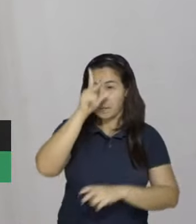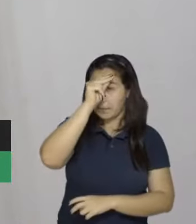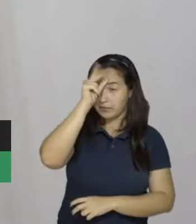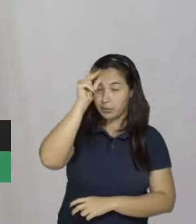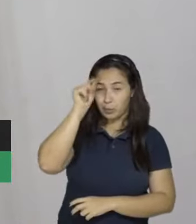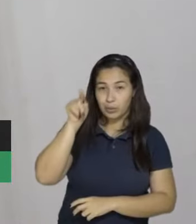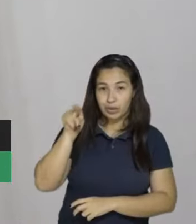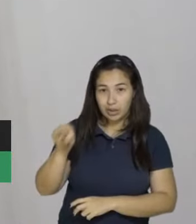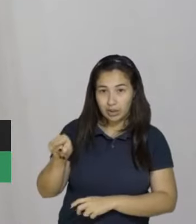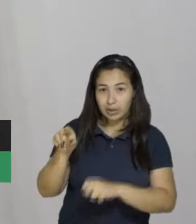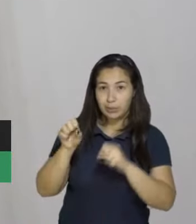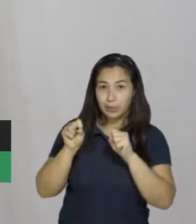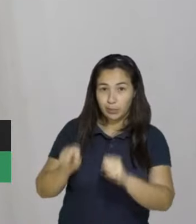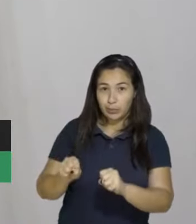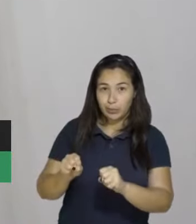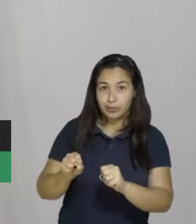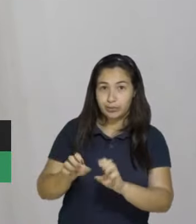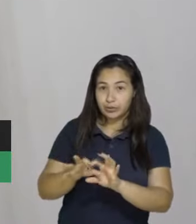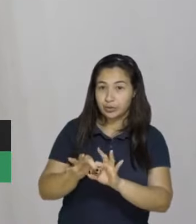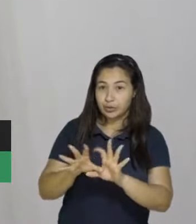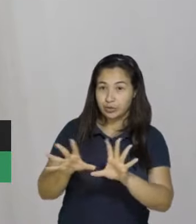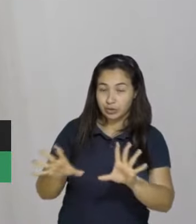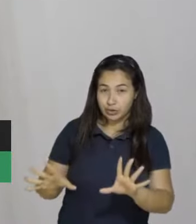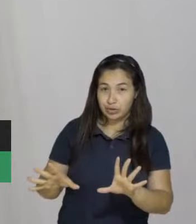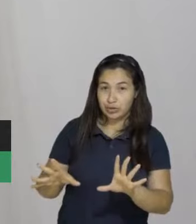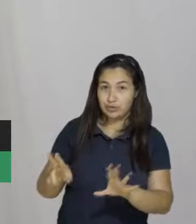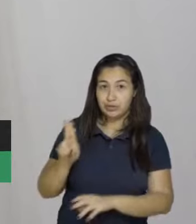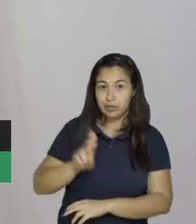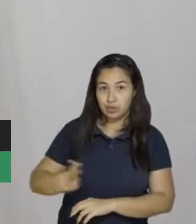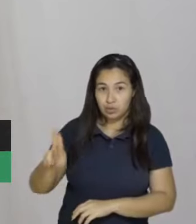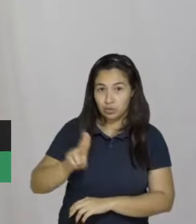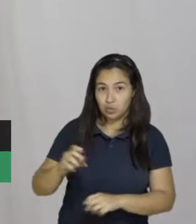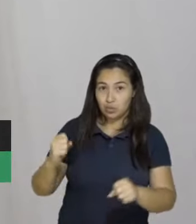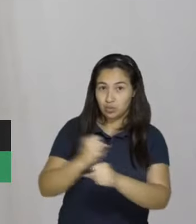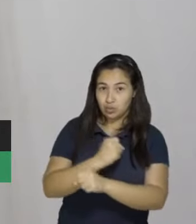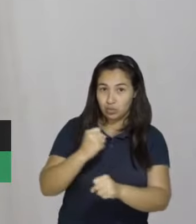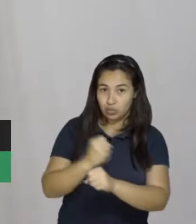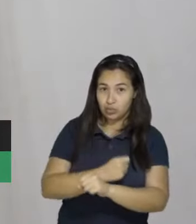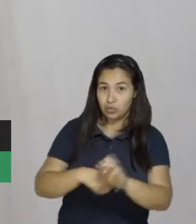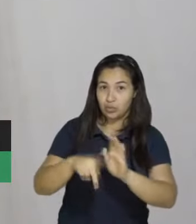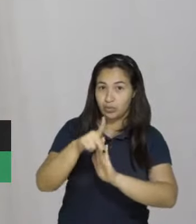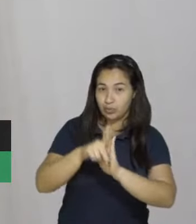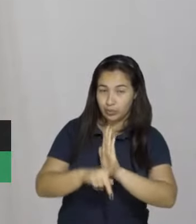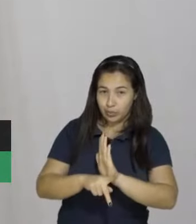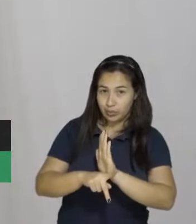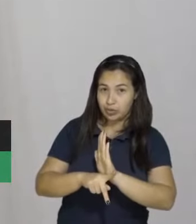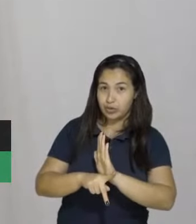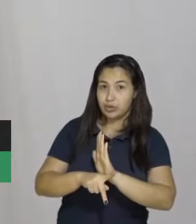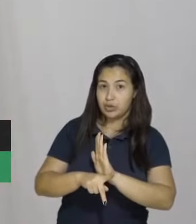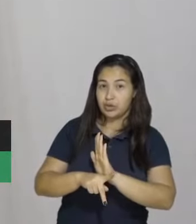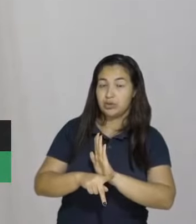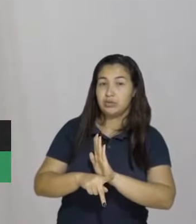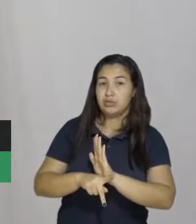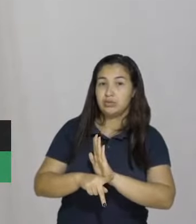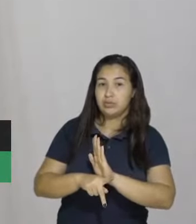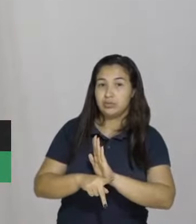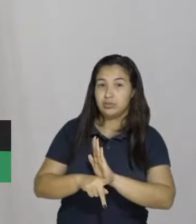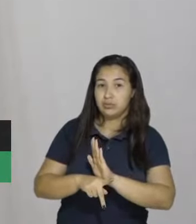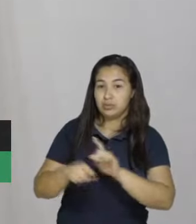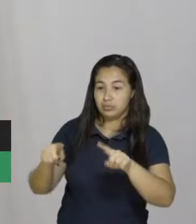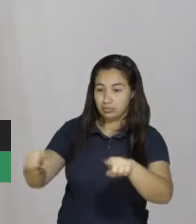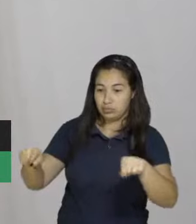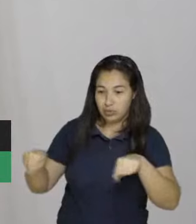possa emitir o alvará de construção do projeto arquitetônico, antes nós temos que